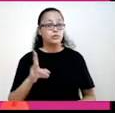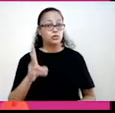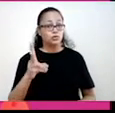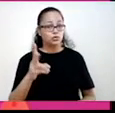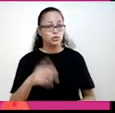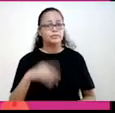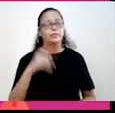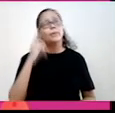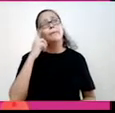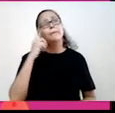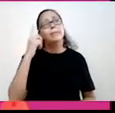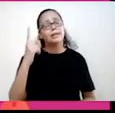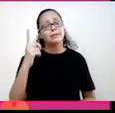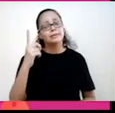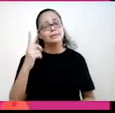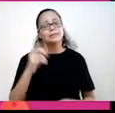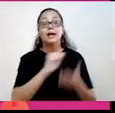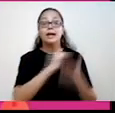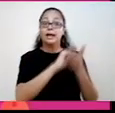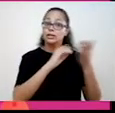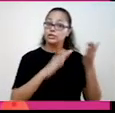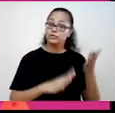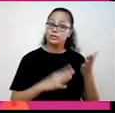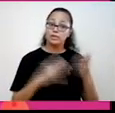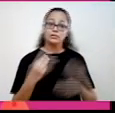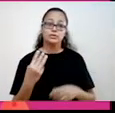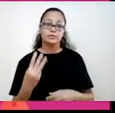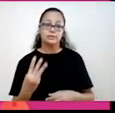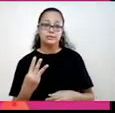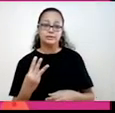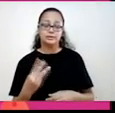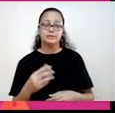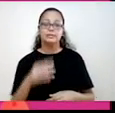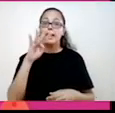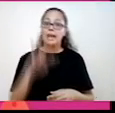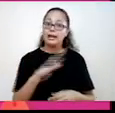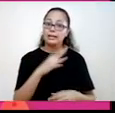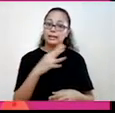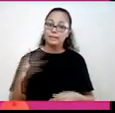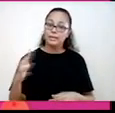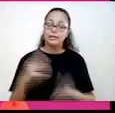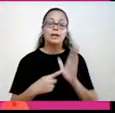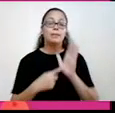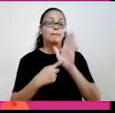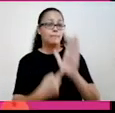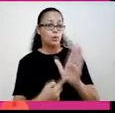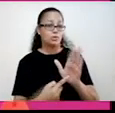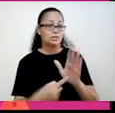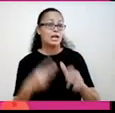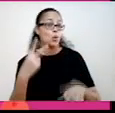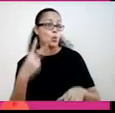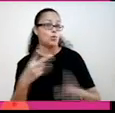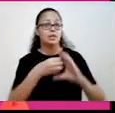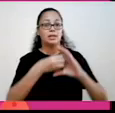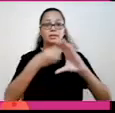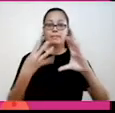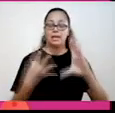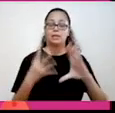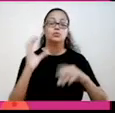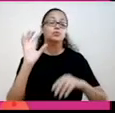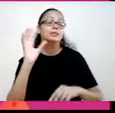Continuando, vamos pensar então a resolução da atividade 3. A tabela a seguir apresenta dois aspectos do